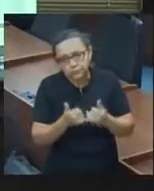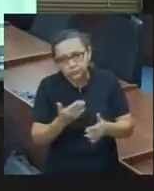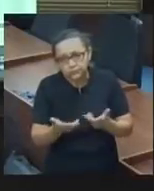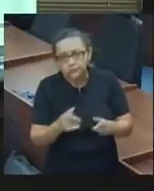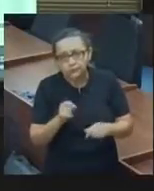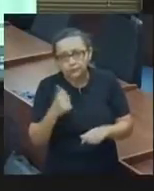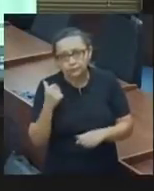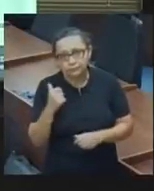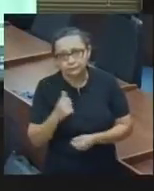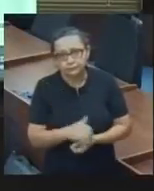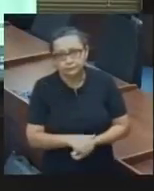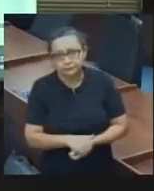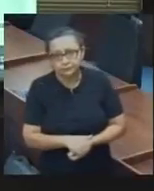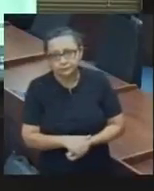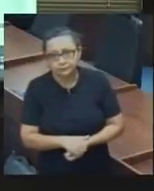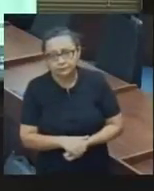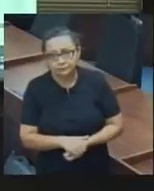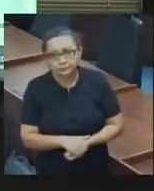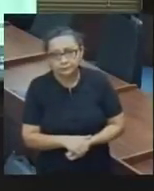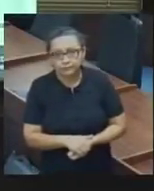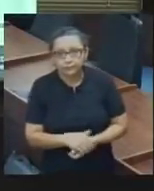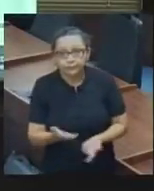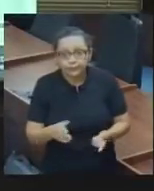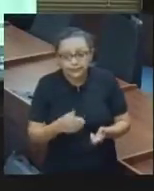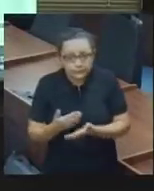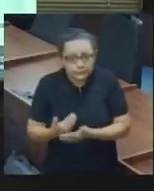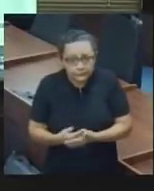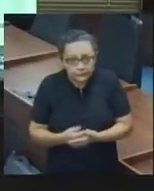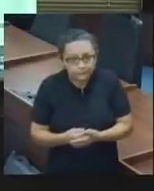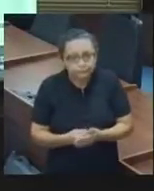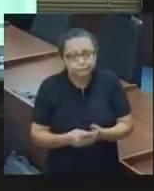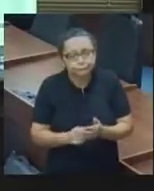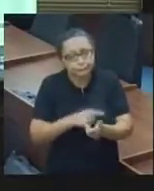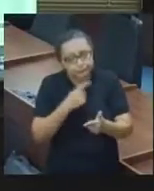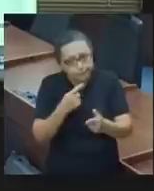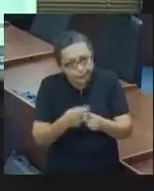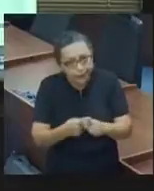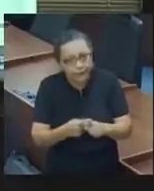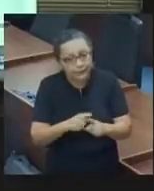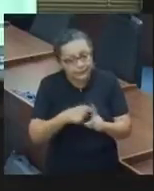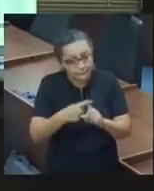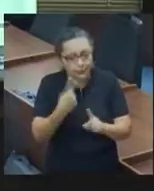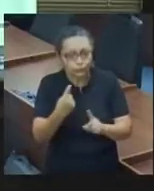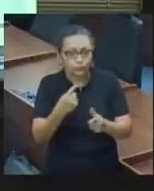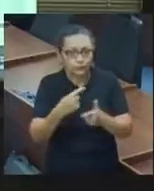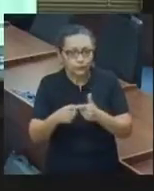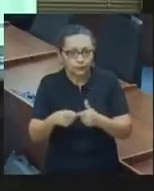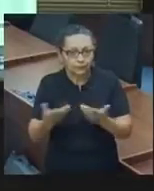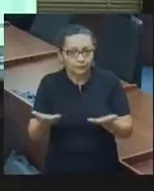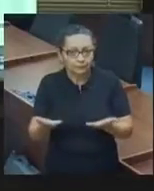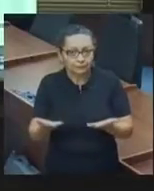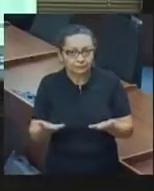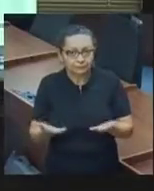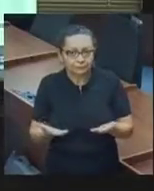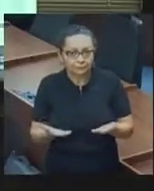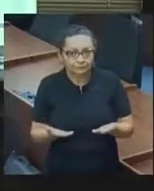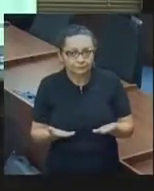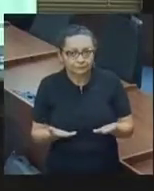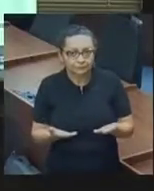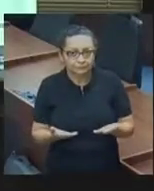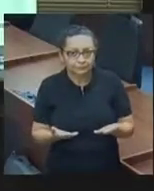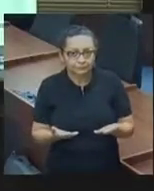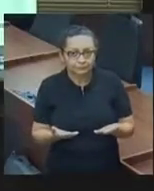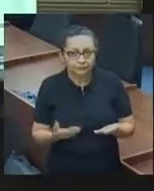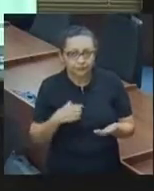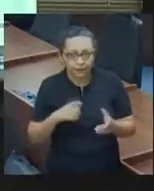essa mas aí aparece mais um problema que aí a foto só que esse vão